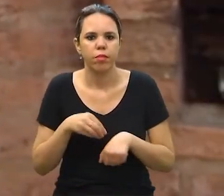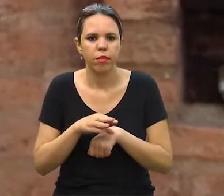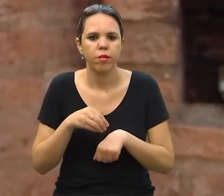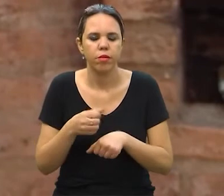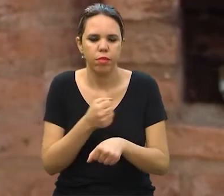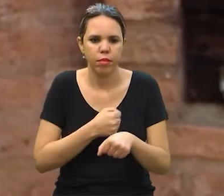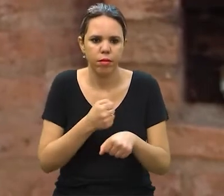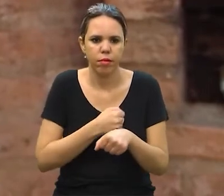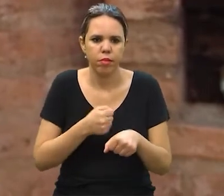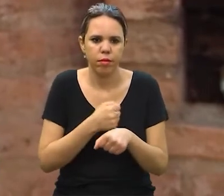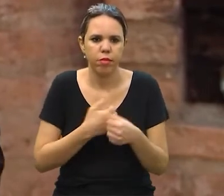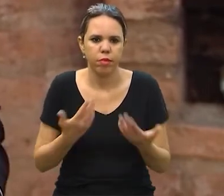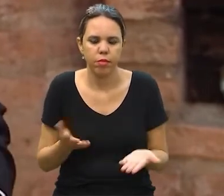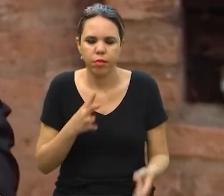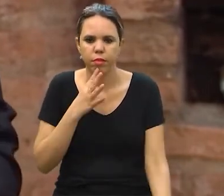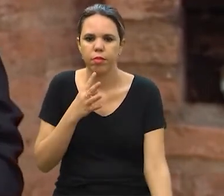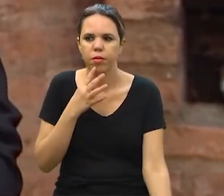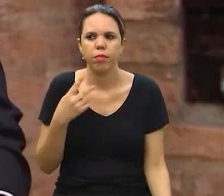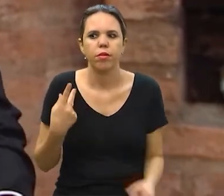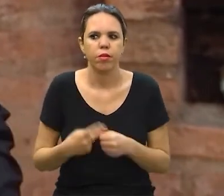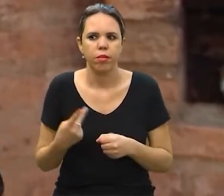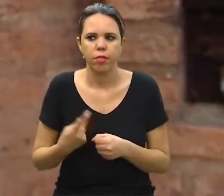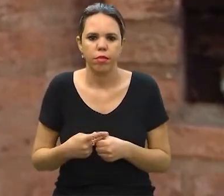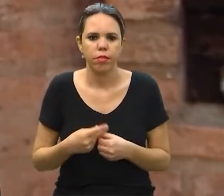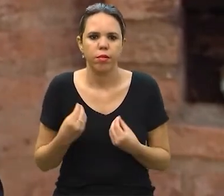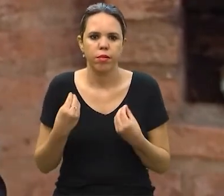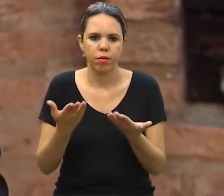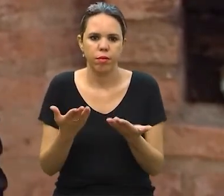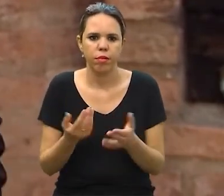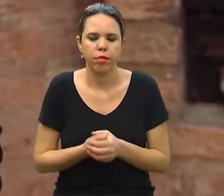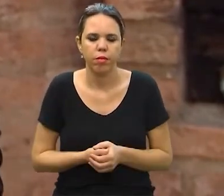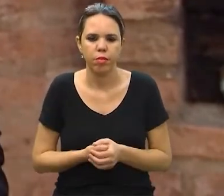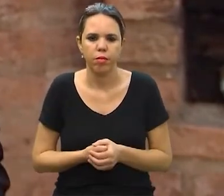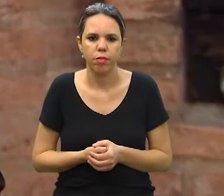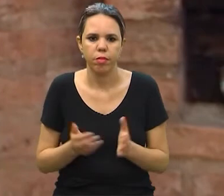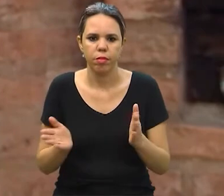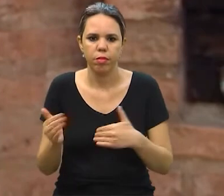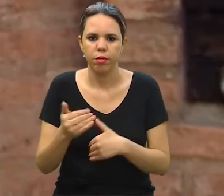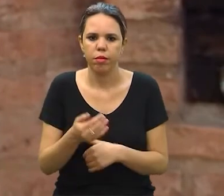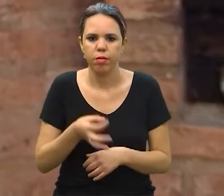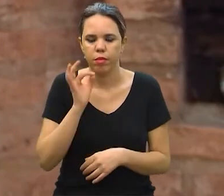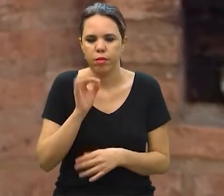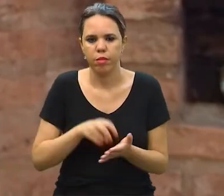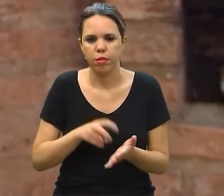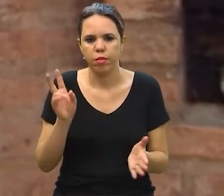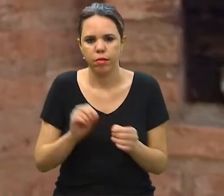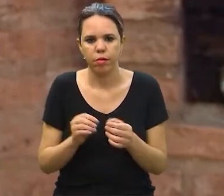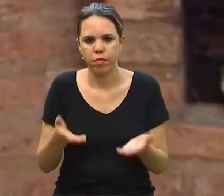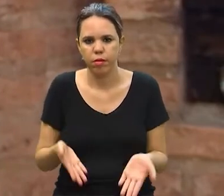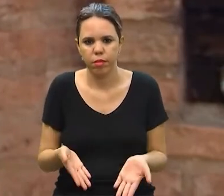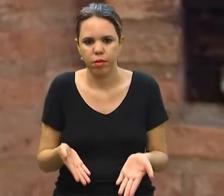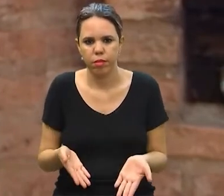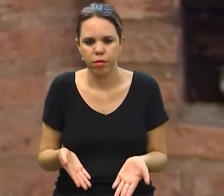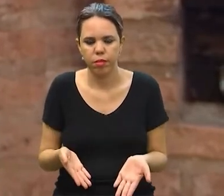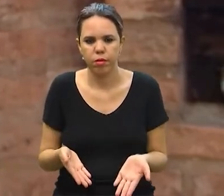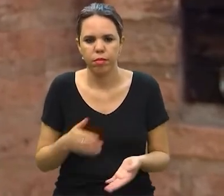dicas, receitas e conhecer nossos produtos que a gente entrega também, as nossas cestas de café da manhã, tudo que a gente faz aqui